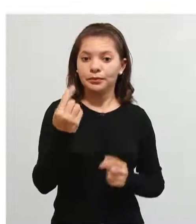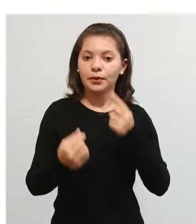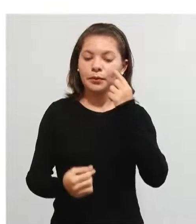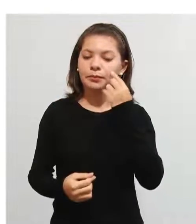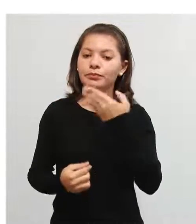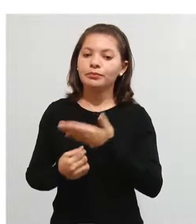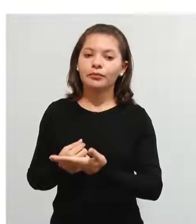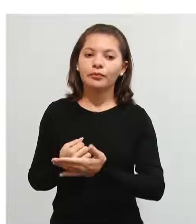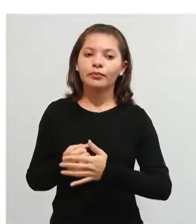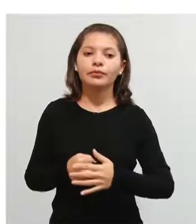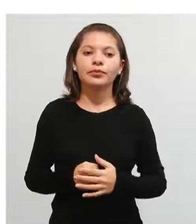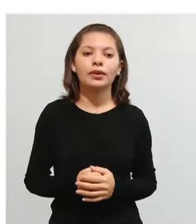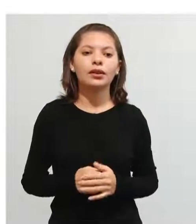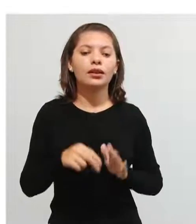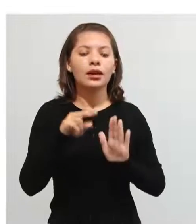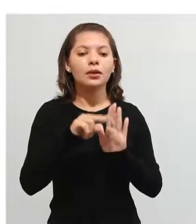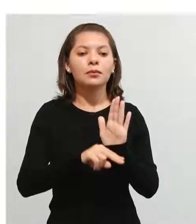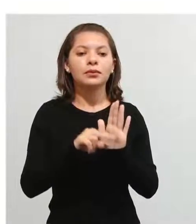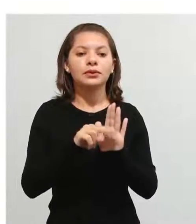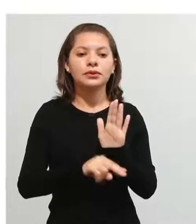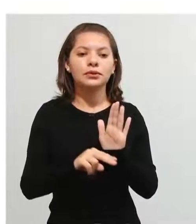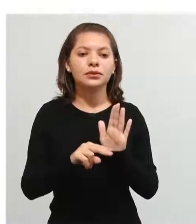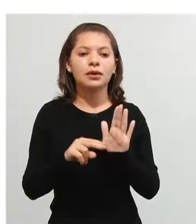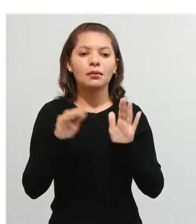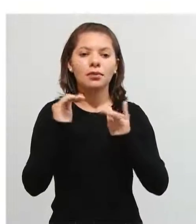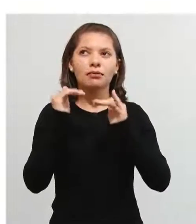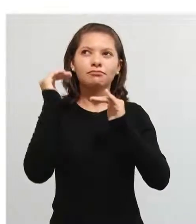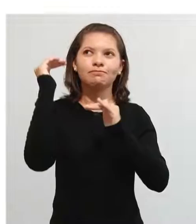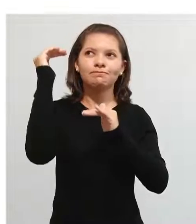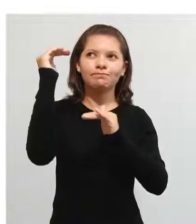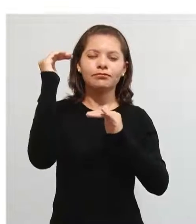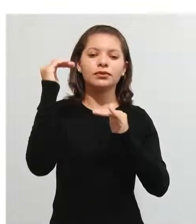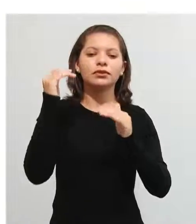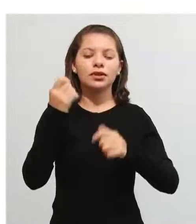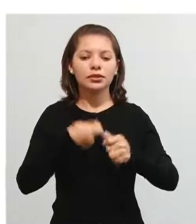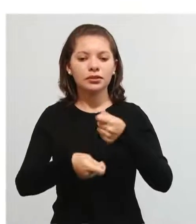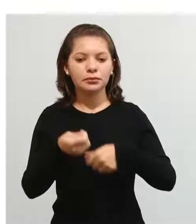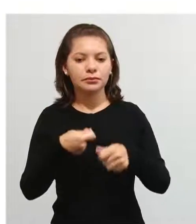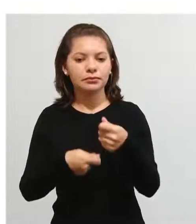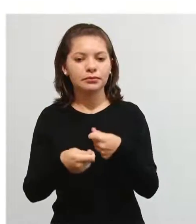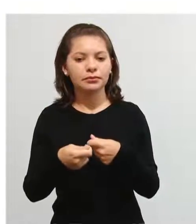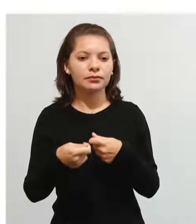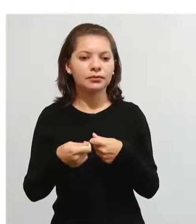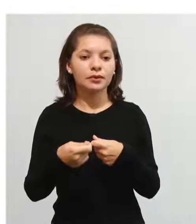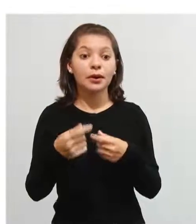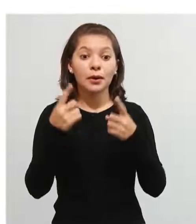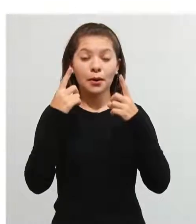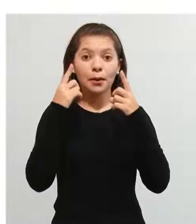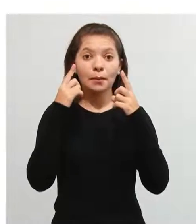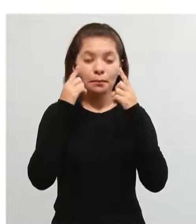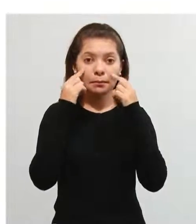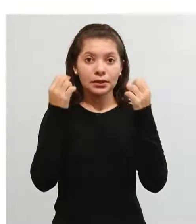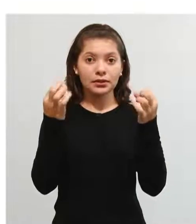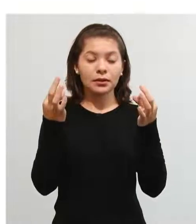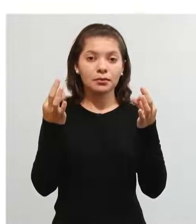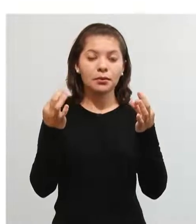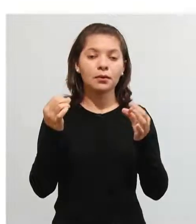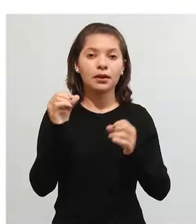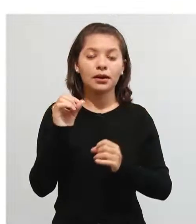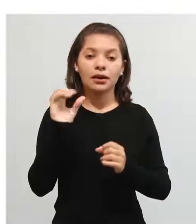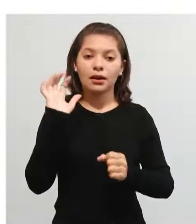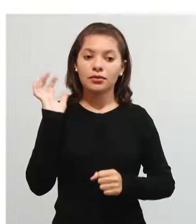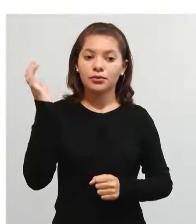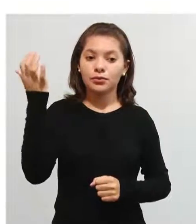atos normativos expedidos pelas autoridades administrativas, né? Percebam, ações ali do decorrer